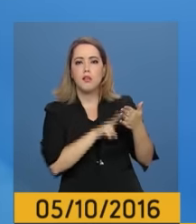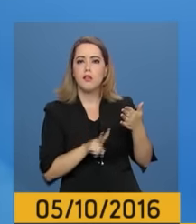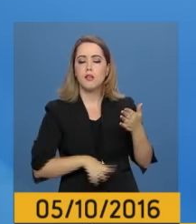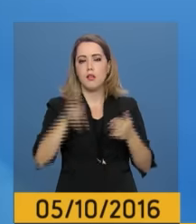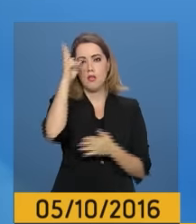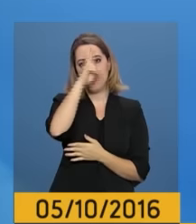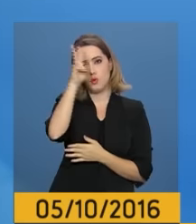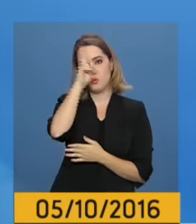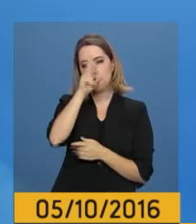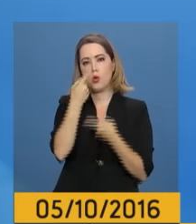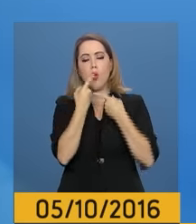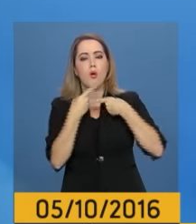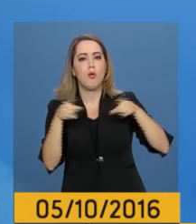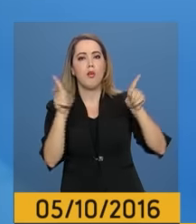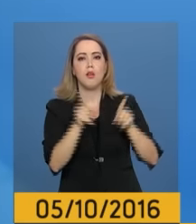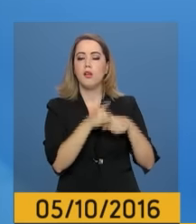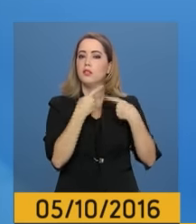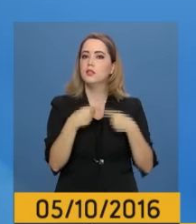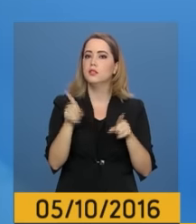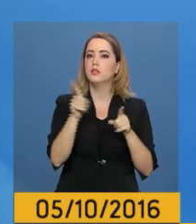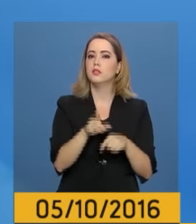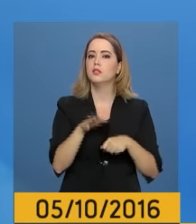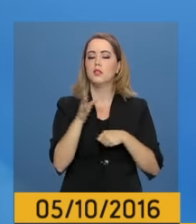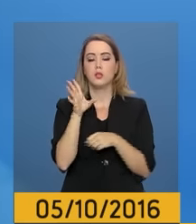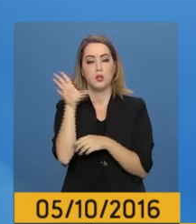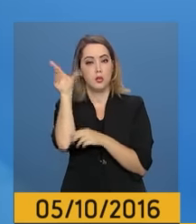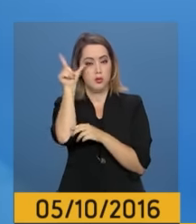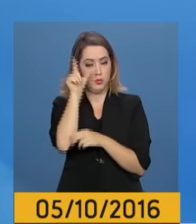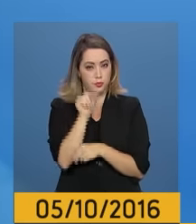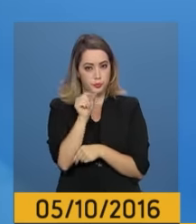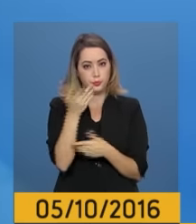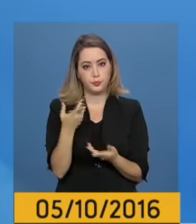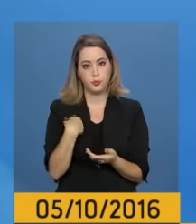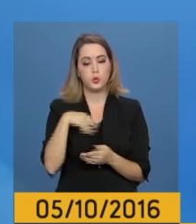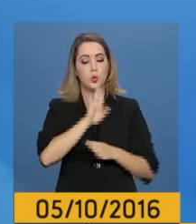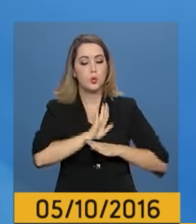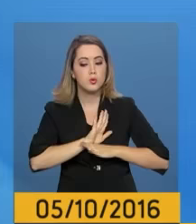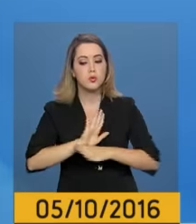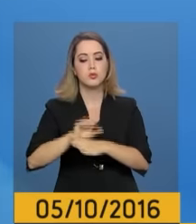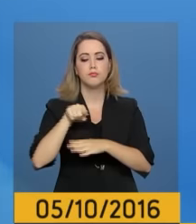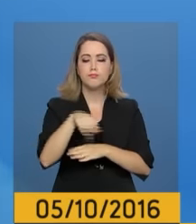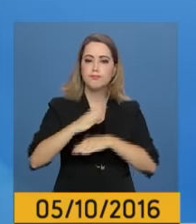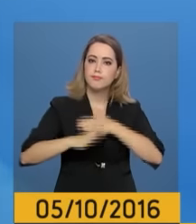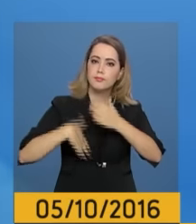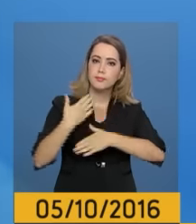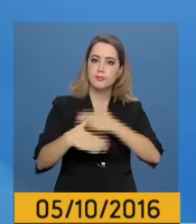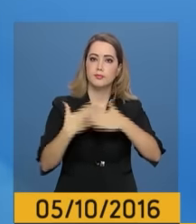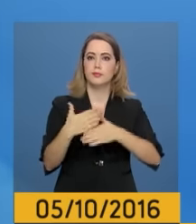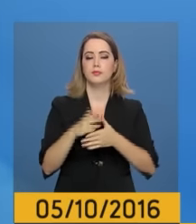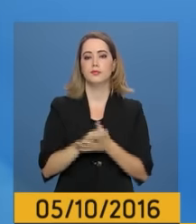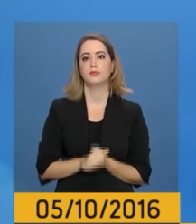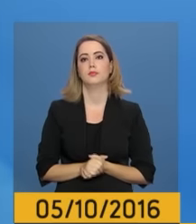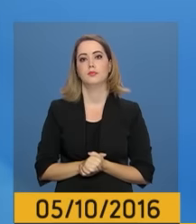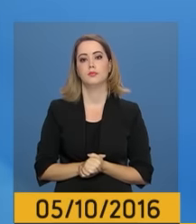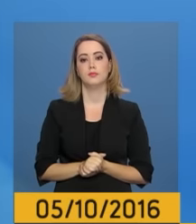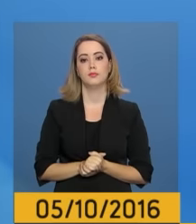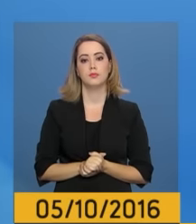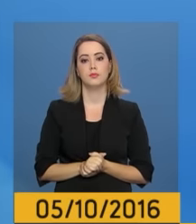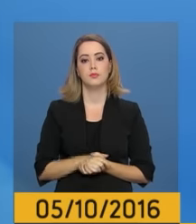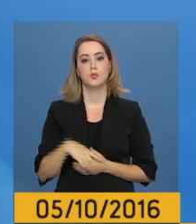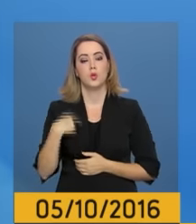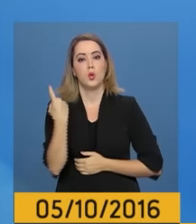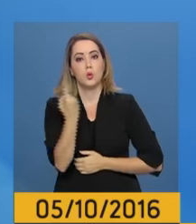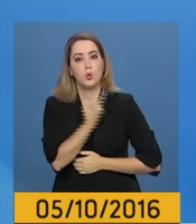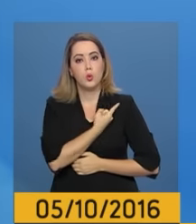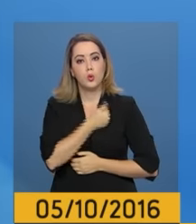ou cantamos uma canção de ninar, estamos ajudando no seu desenvolvimento. O que